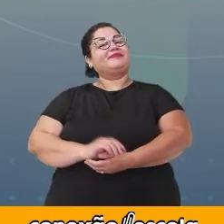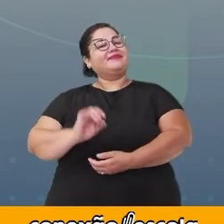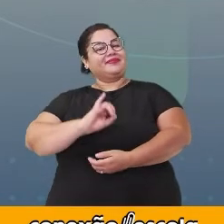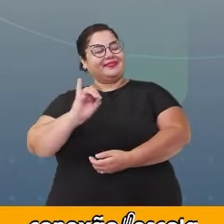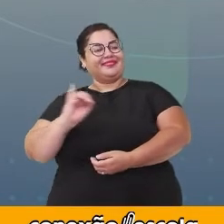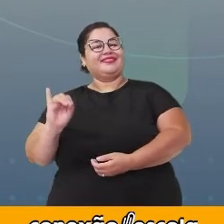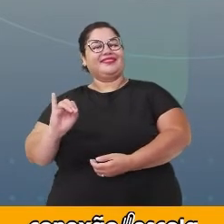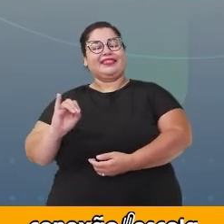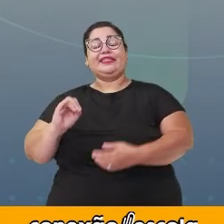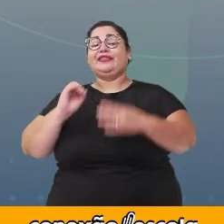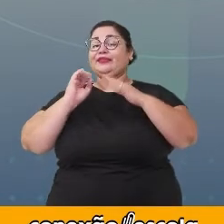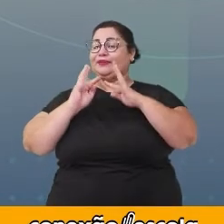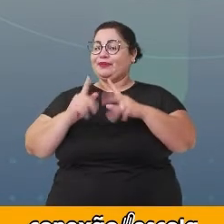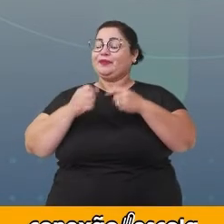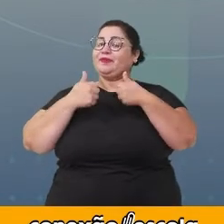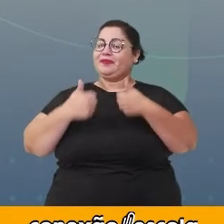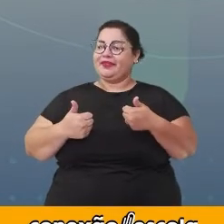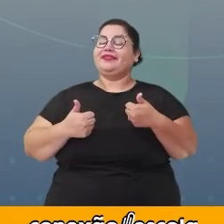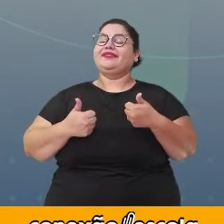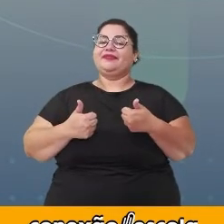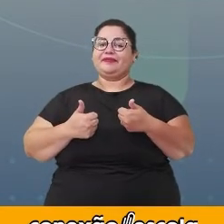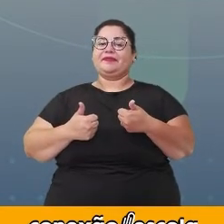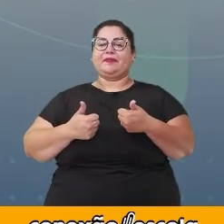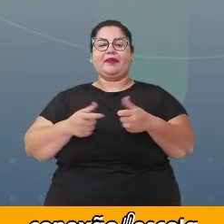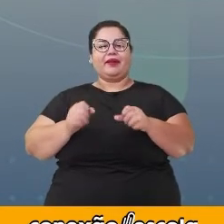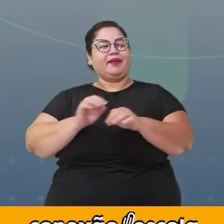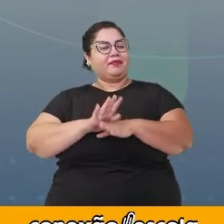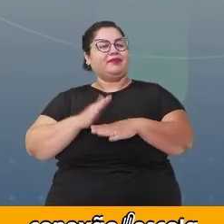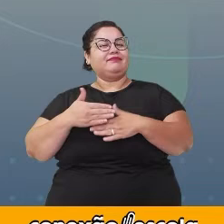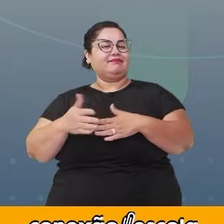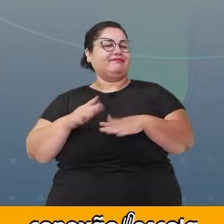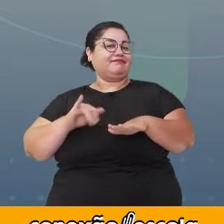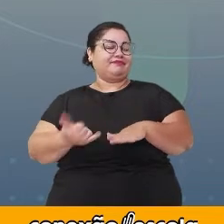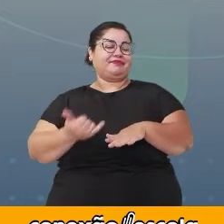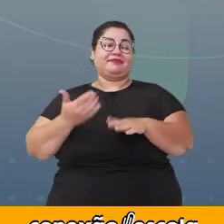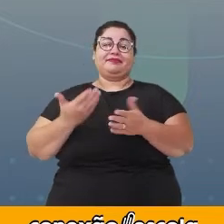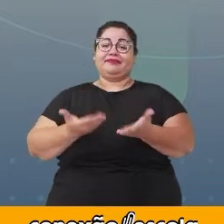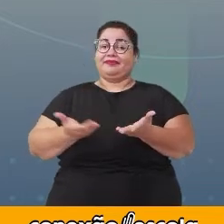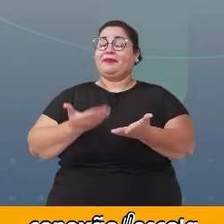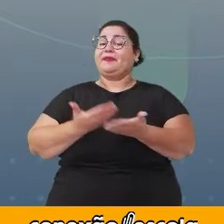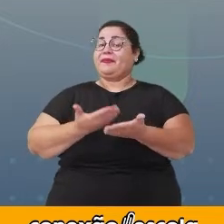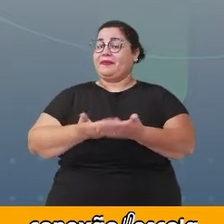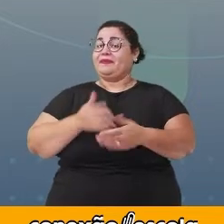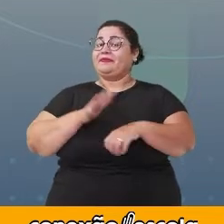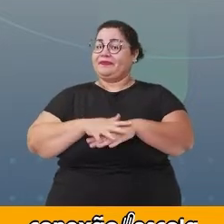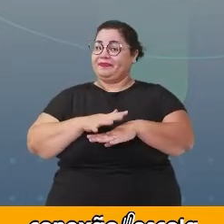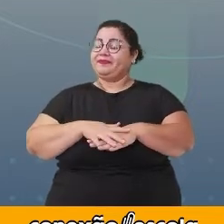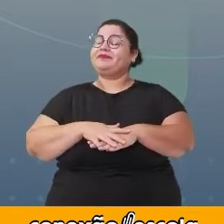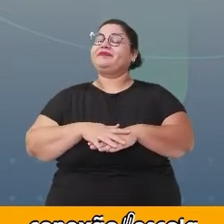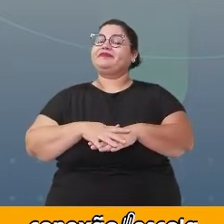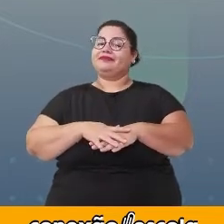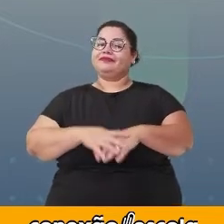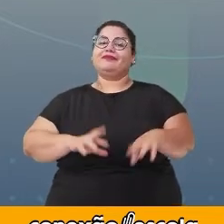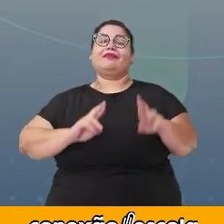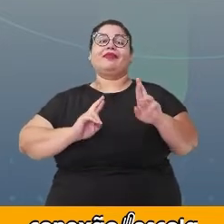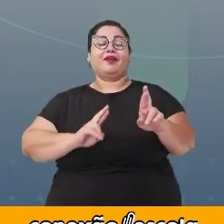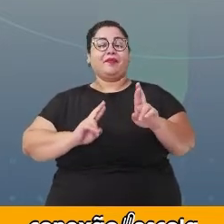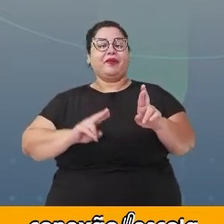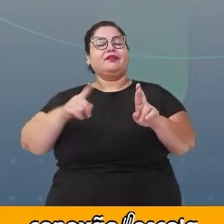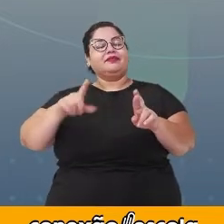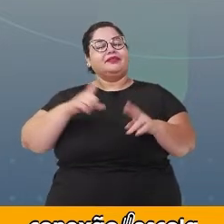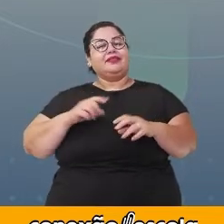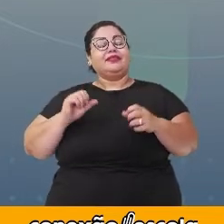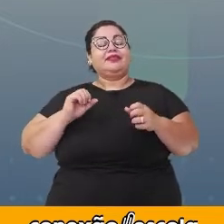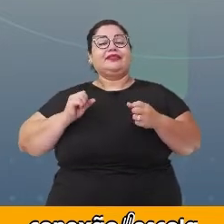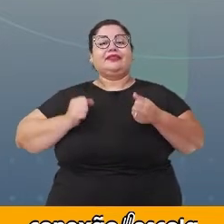Oi, gente, tudo bem? E aí, prontos para mais uma aula de matemática? Eu espero que você esteja